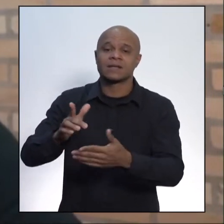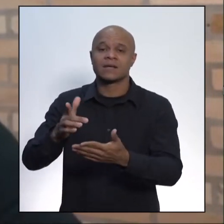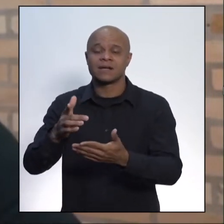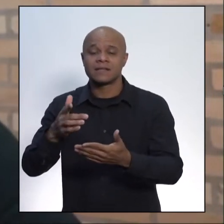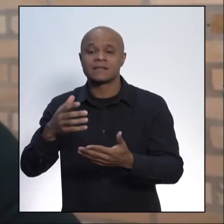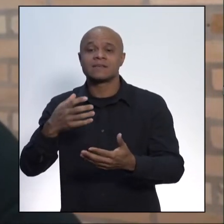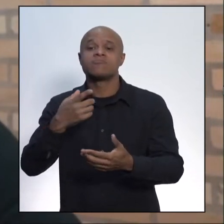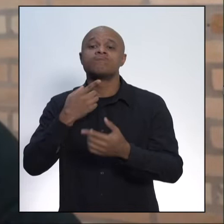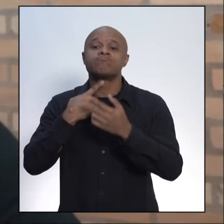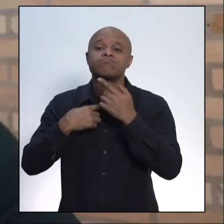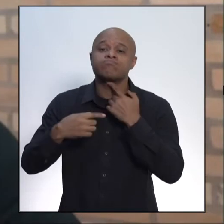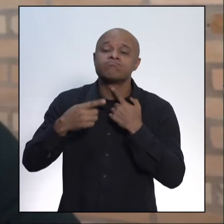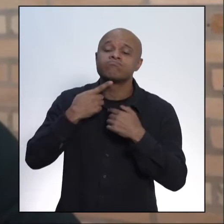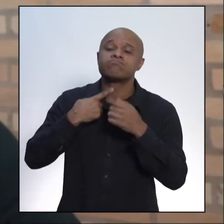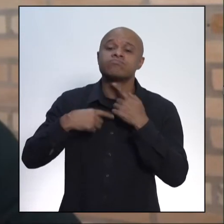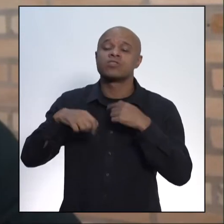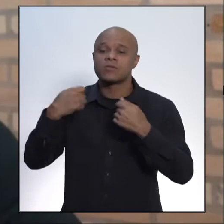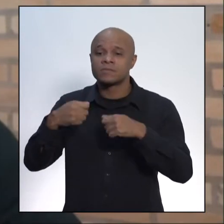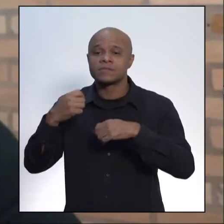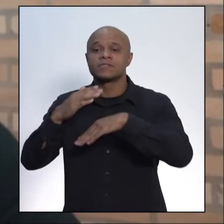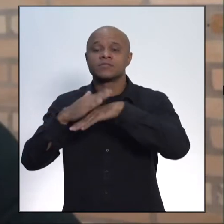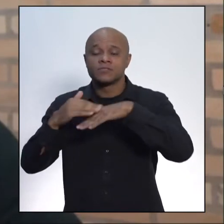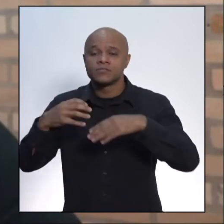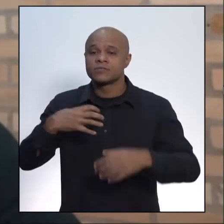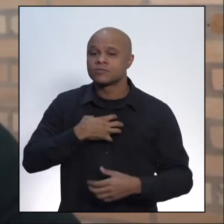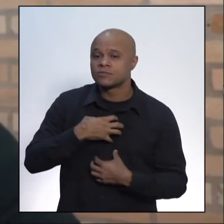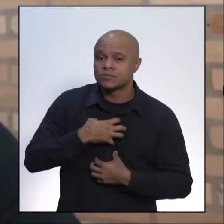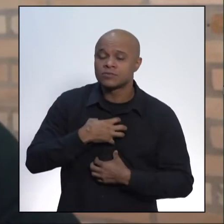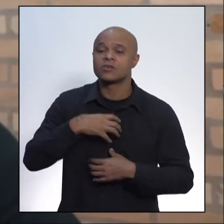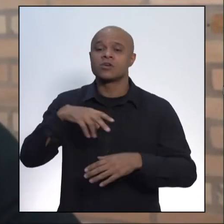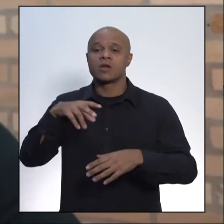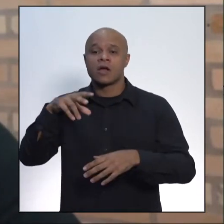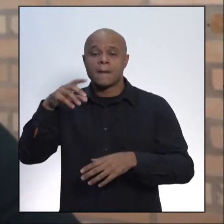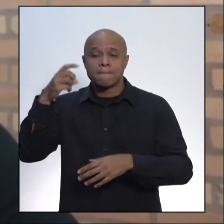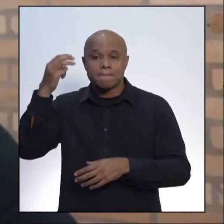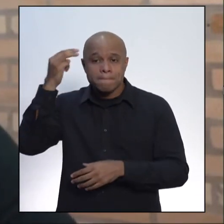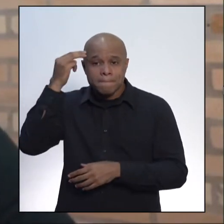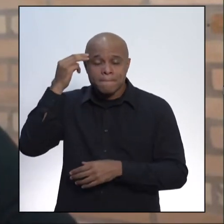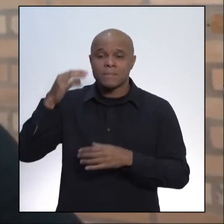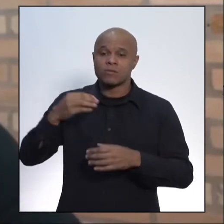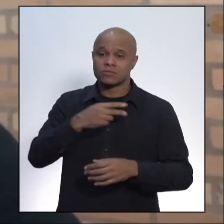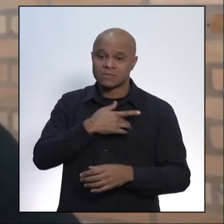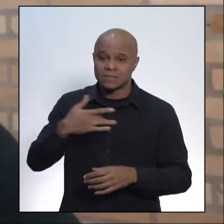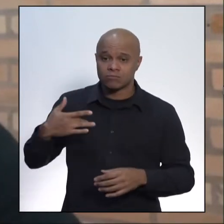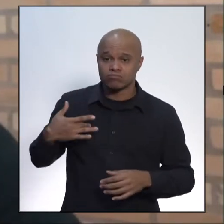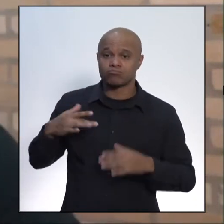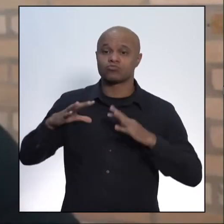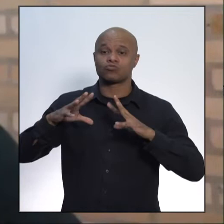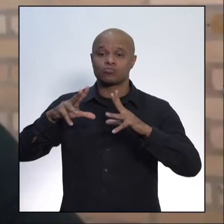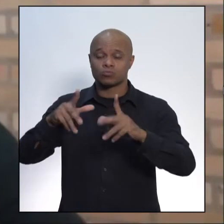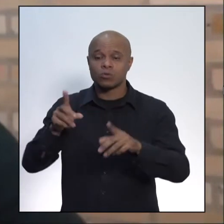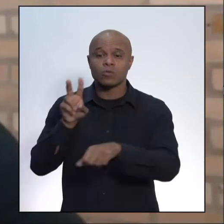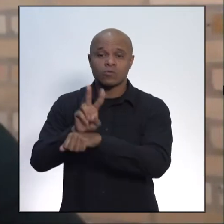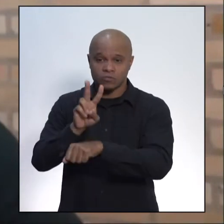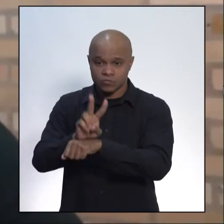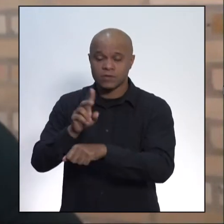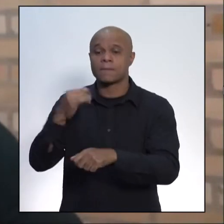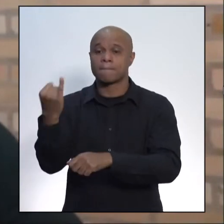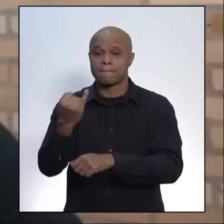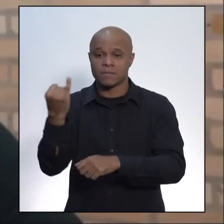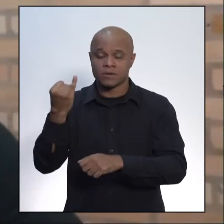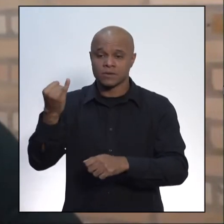se sensibilizar aos docentes e cuidar da saúde mental de todos. Acho que quando a gente se cuida, a gente se